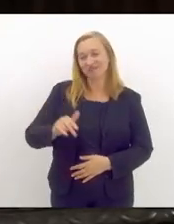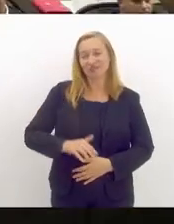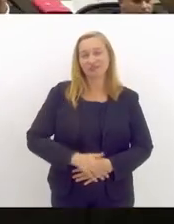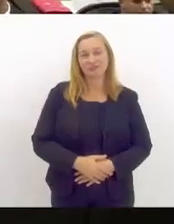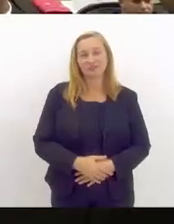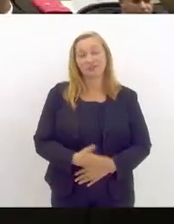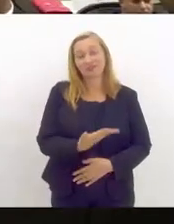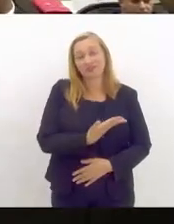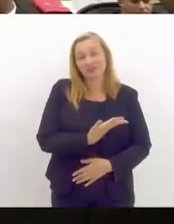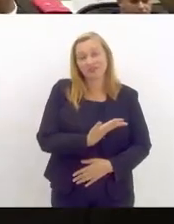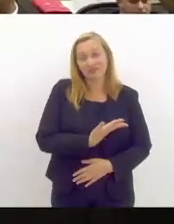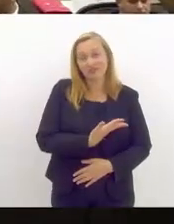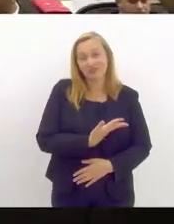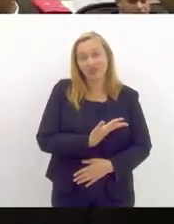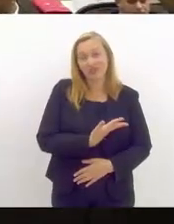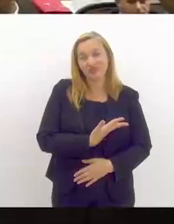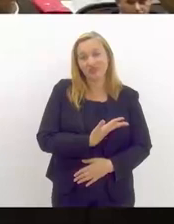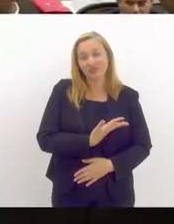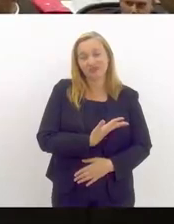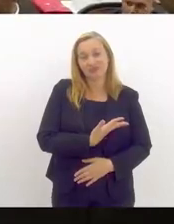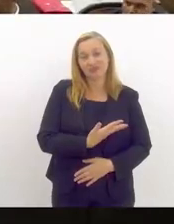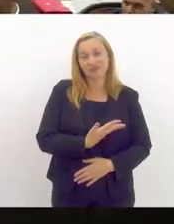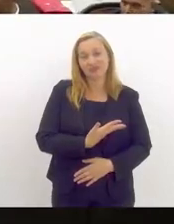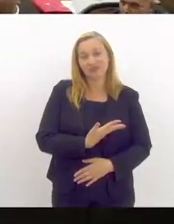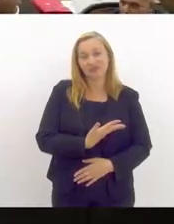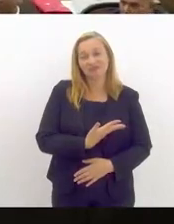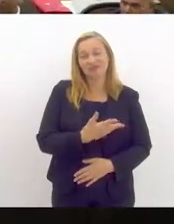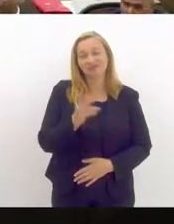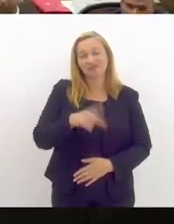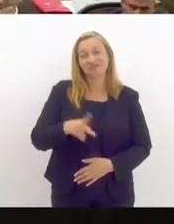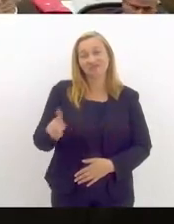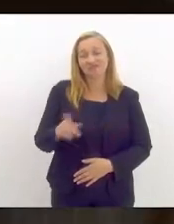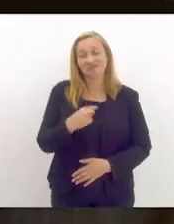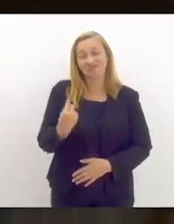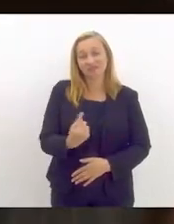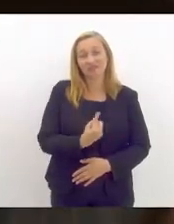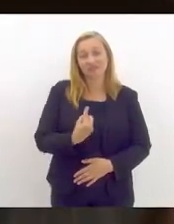meu amigo, nosso professor.